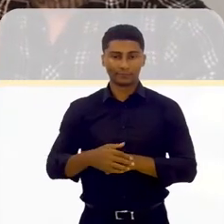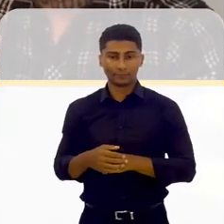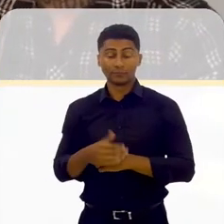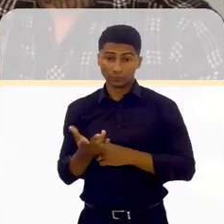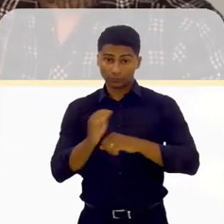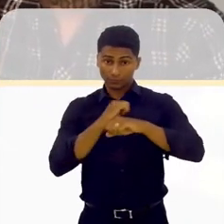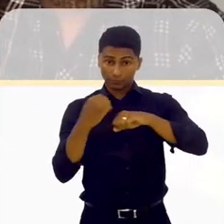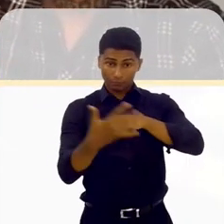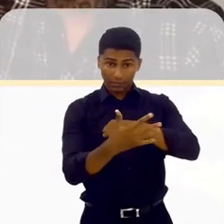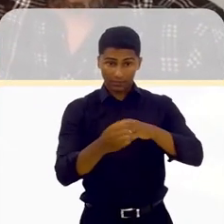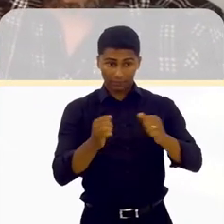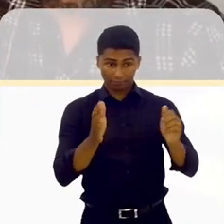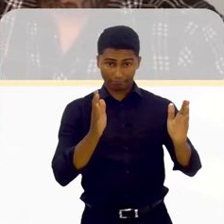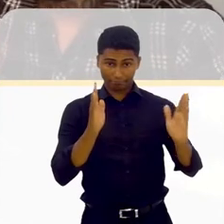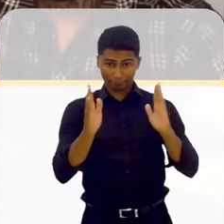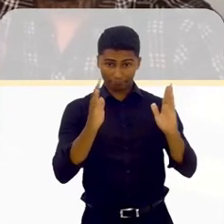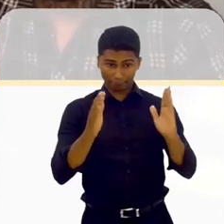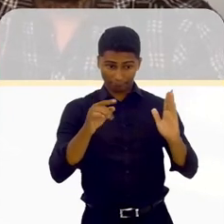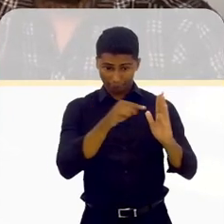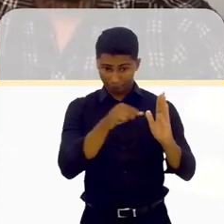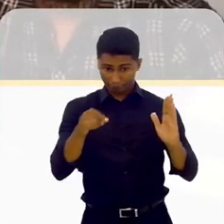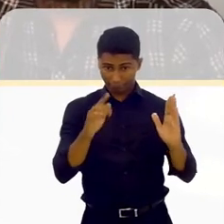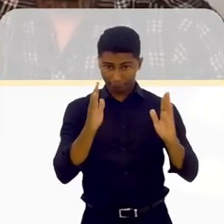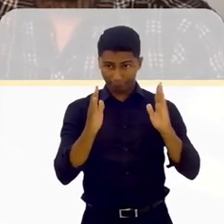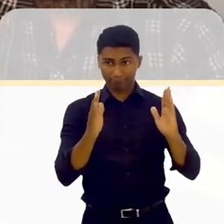muito. pandemia, infelizmente,